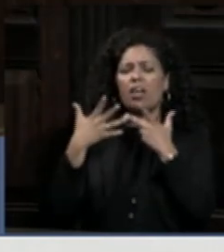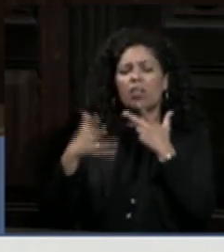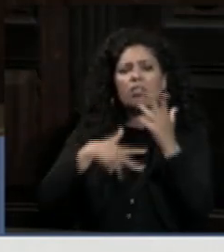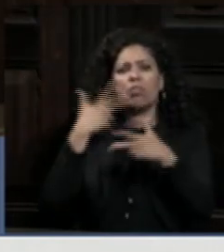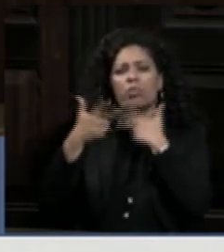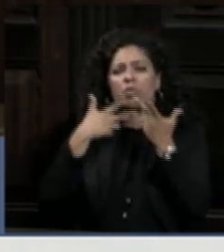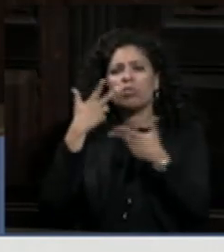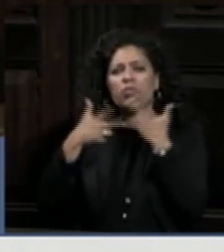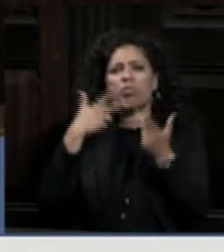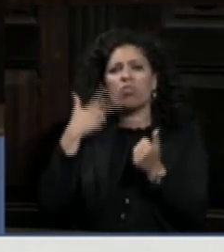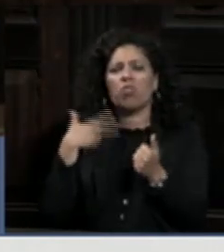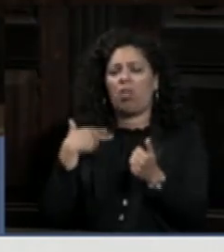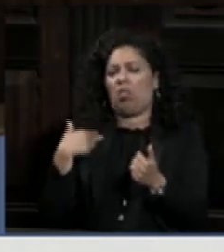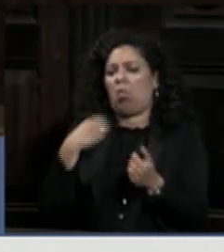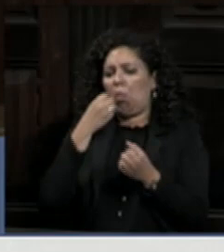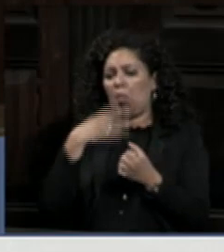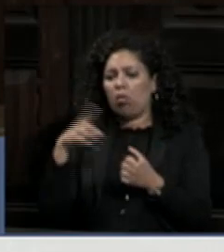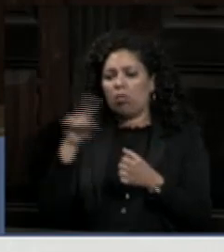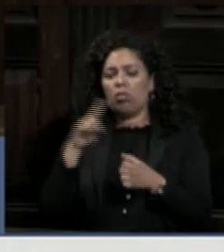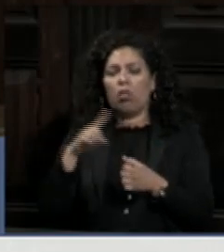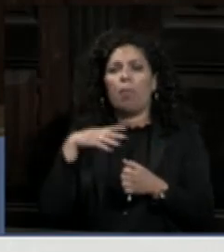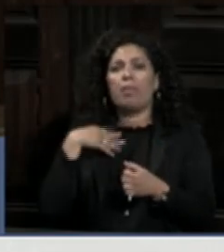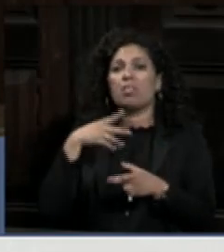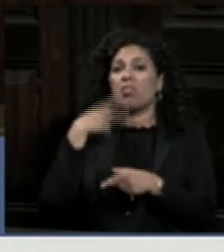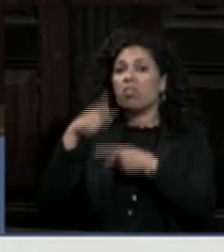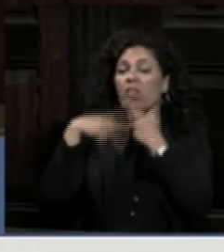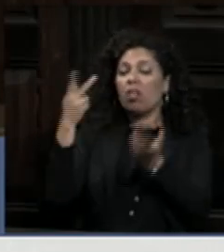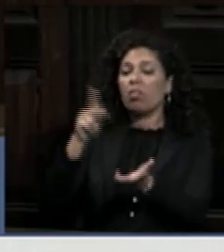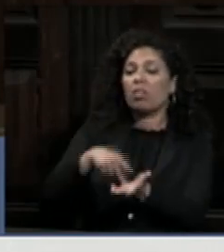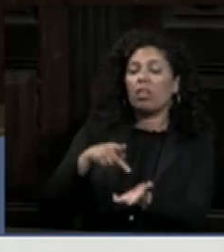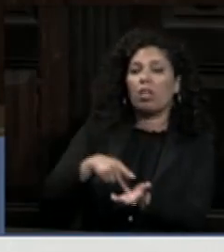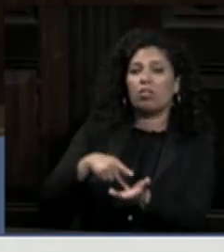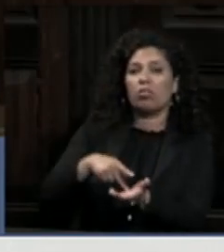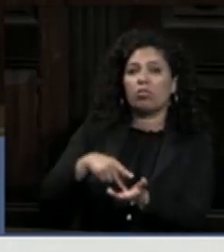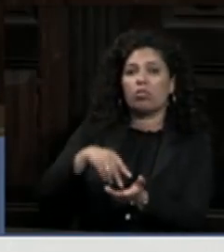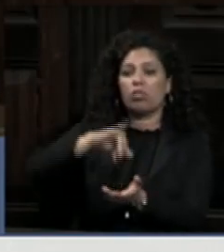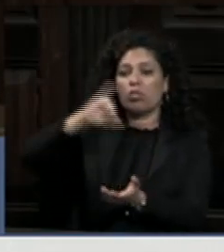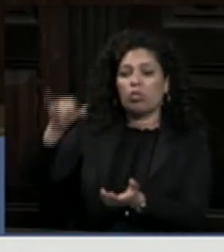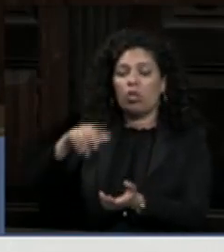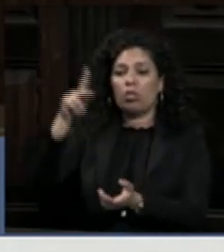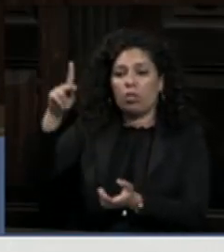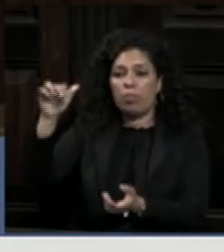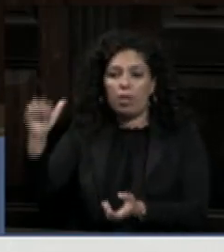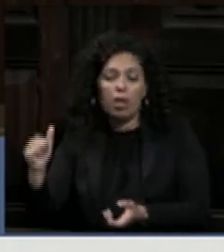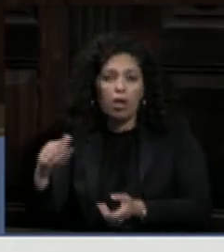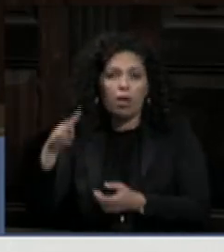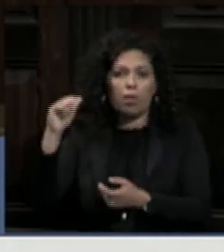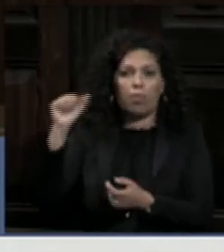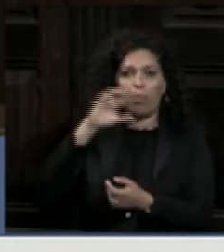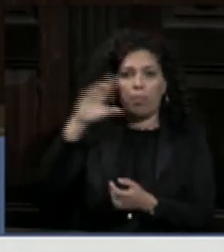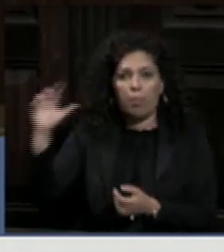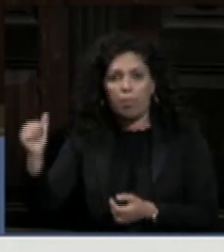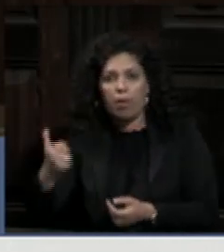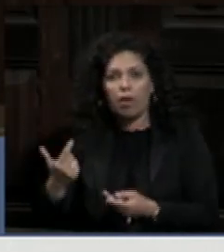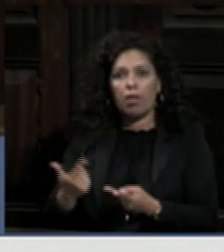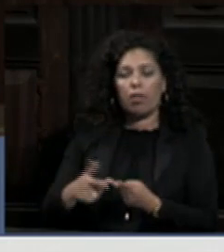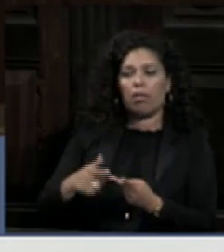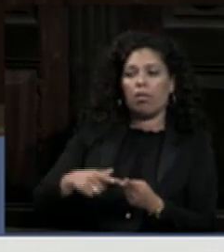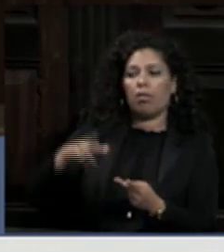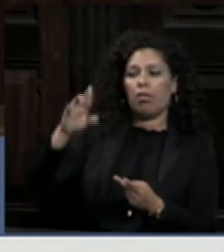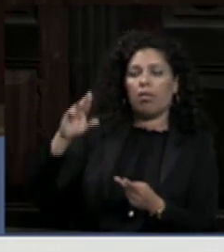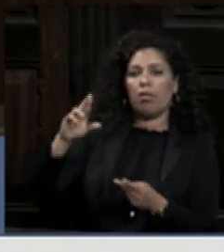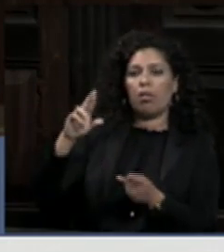clara tá aqui a minha votação jacarepaguá barra recreio de novo santa